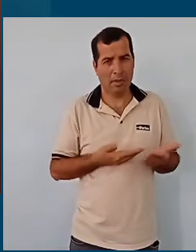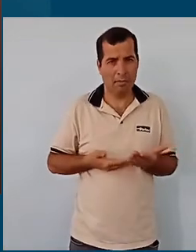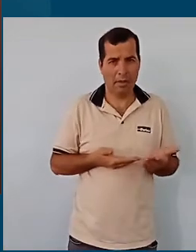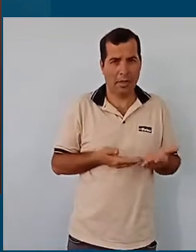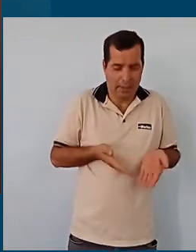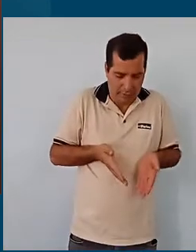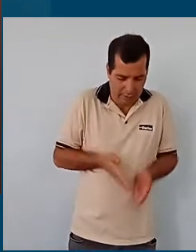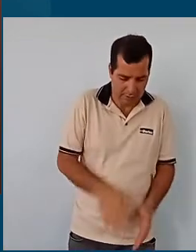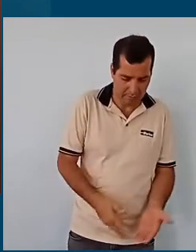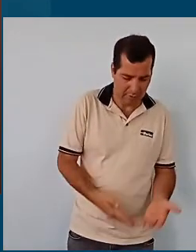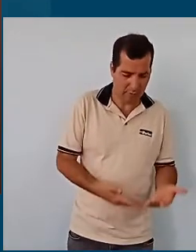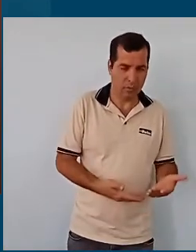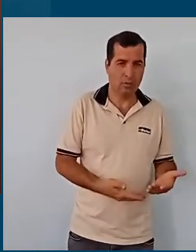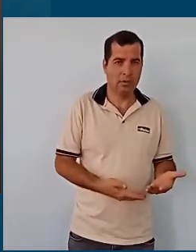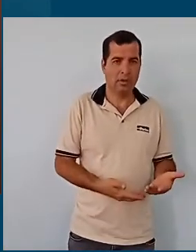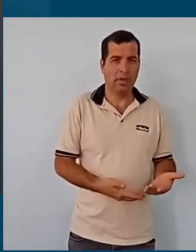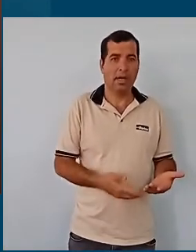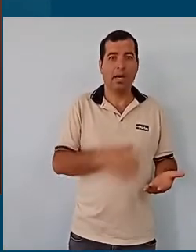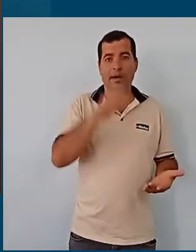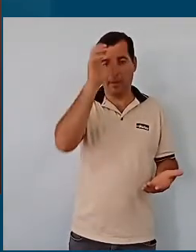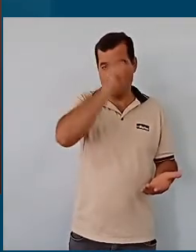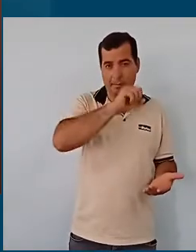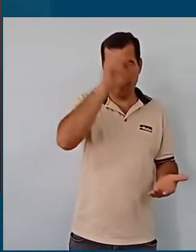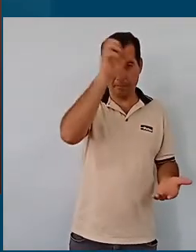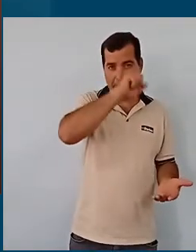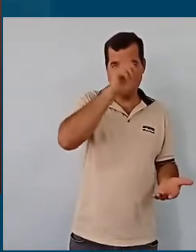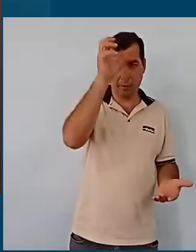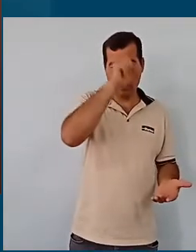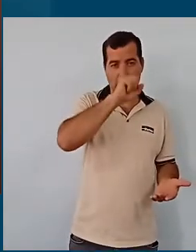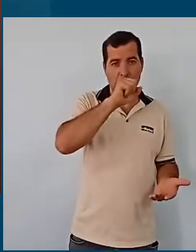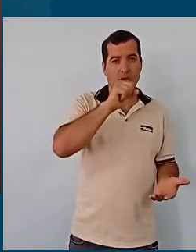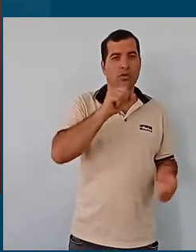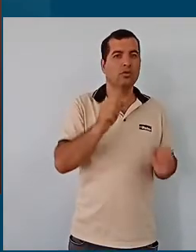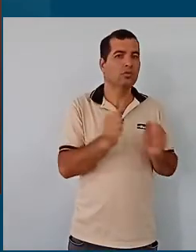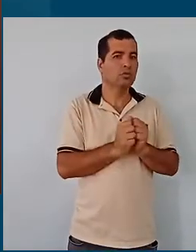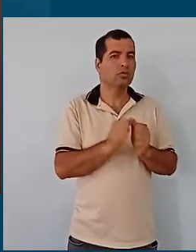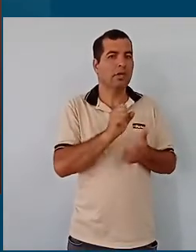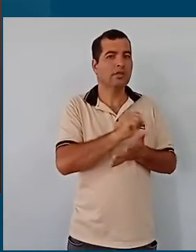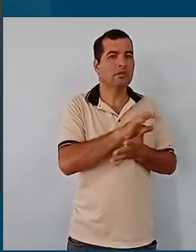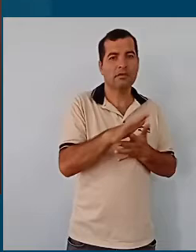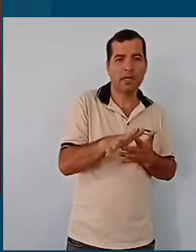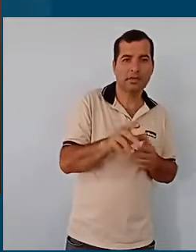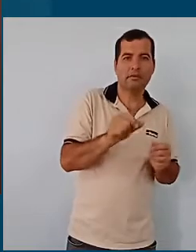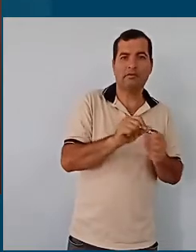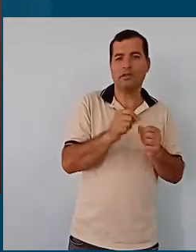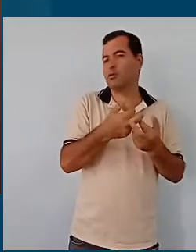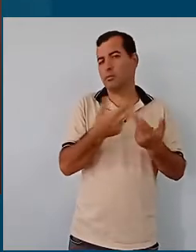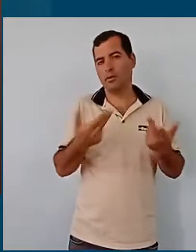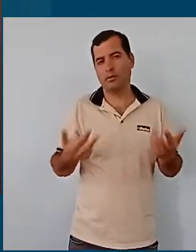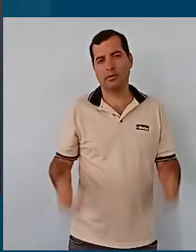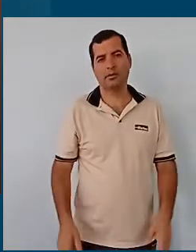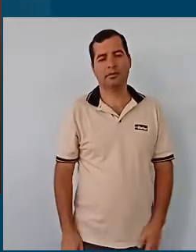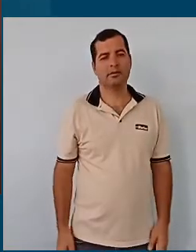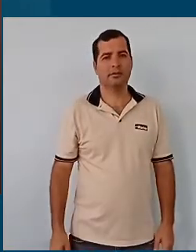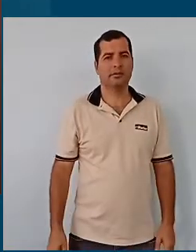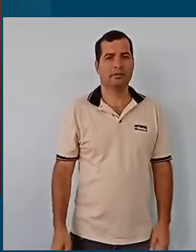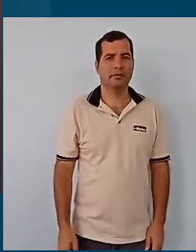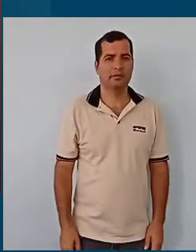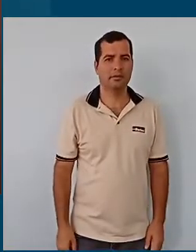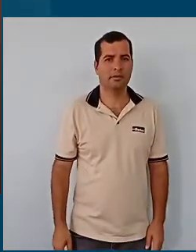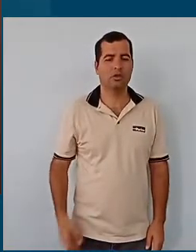nosso nascimento, aprendemos por meio da nossa atividade. Aprendemos por meio daquilo